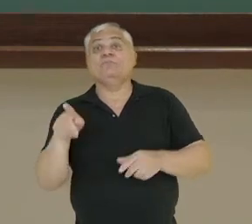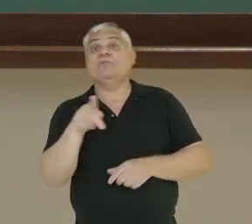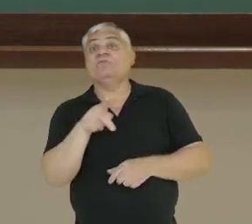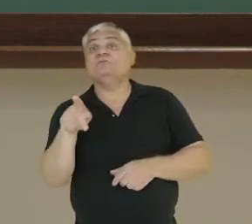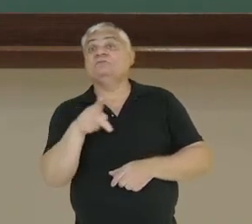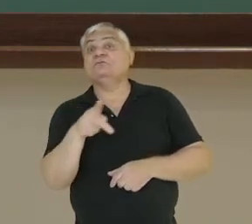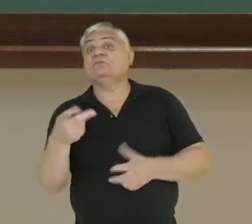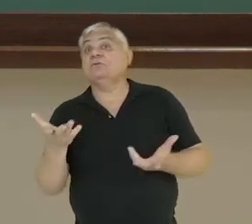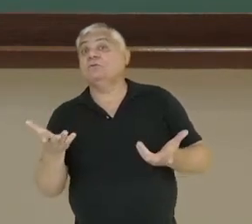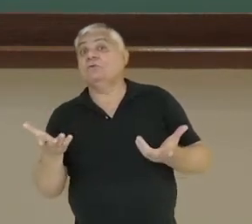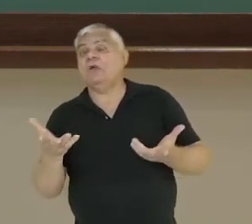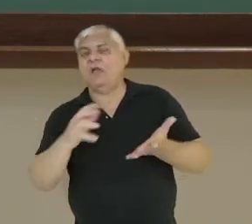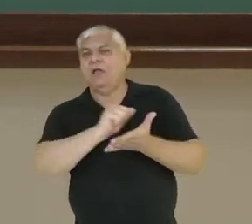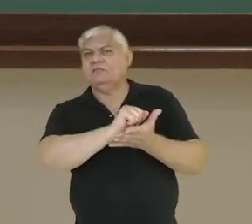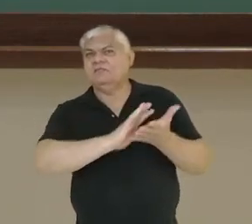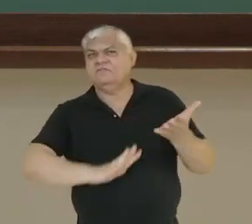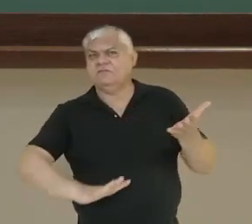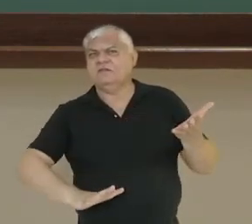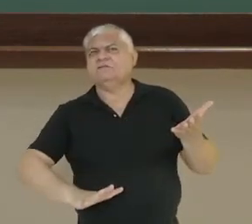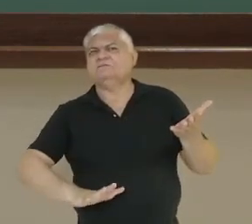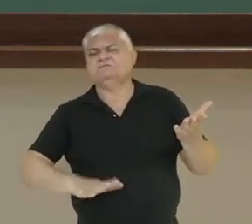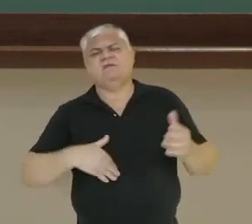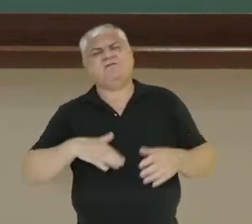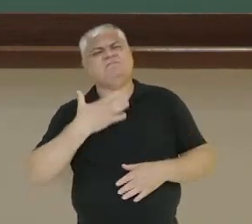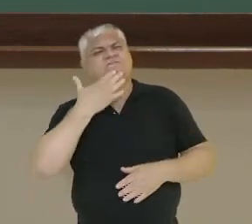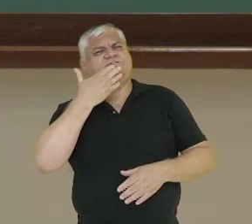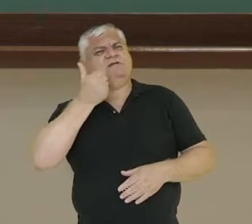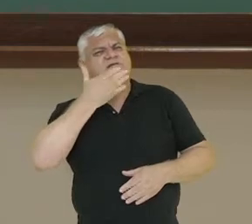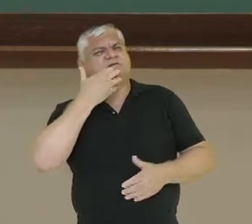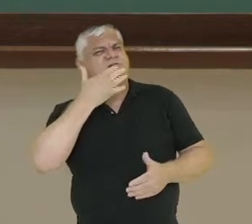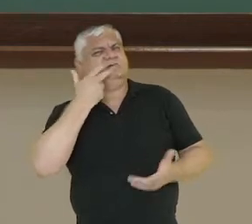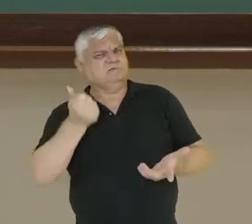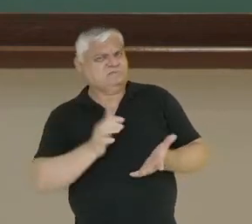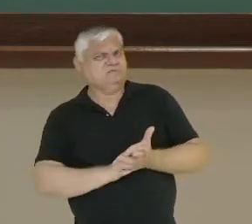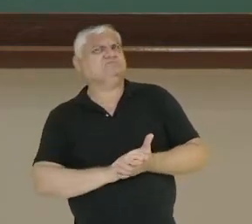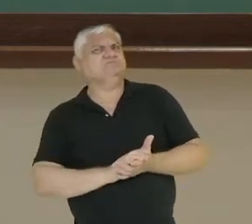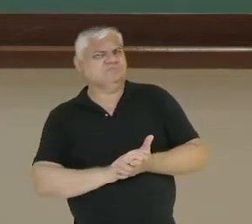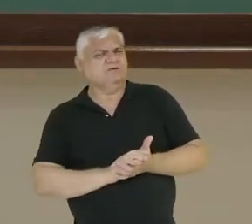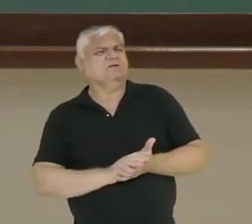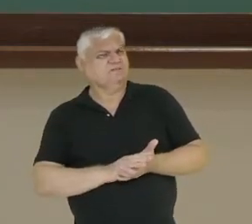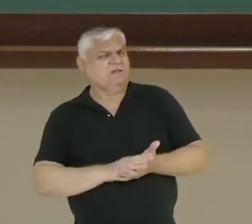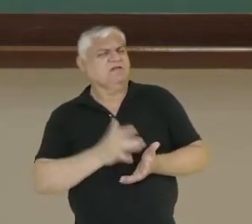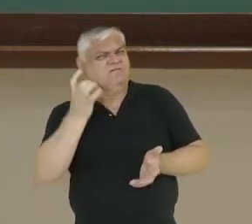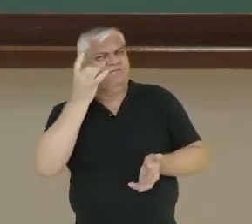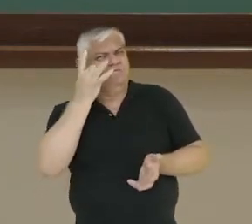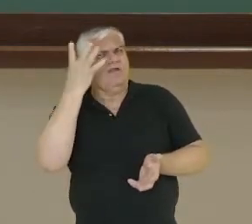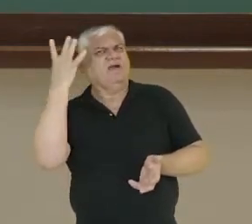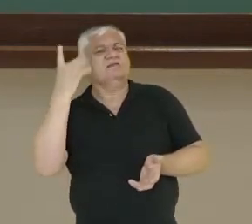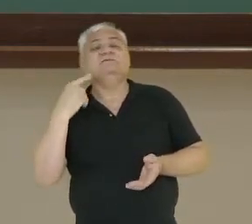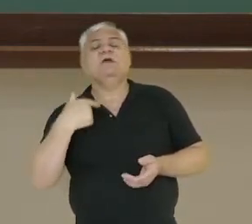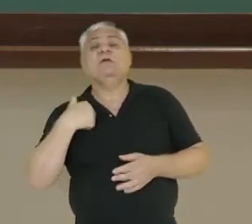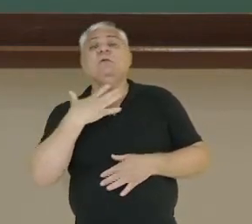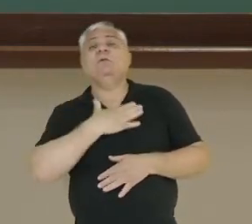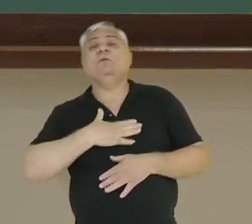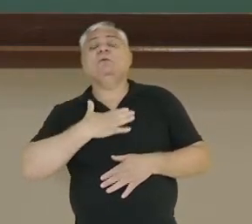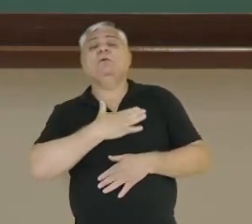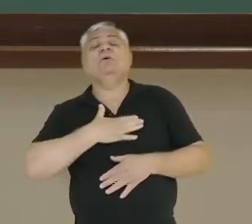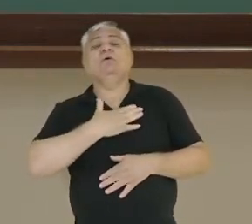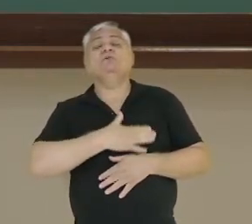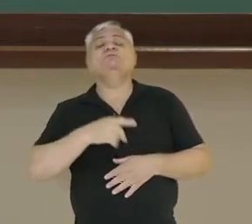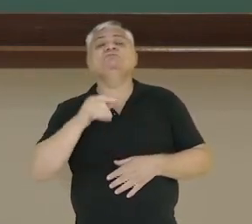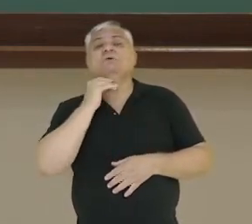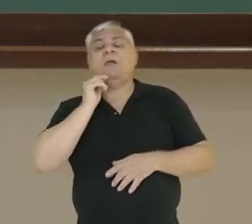Professor, esta atividade ficou fácil, professor. Ficou fácil, professor. Eu gosto quando eu